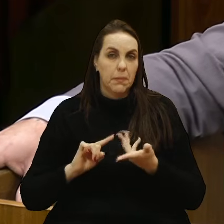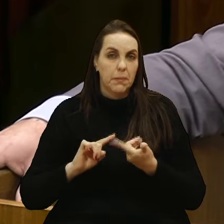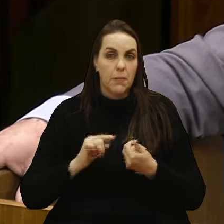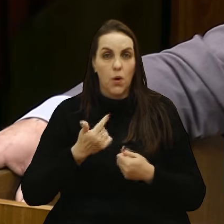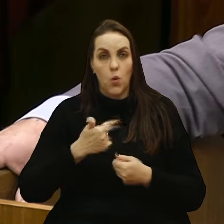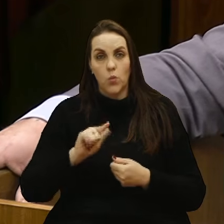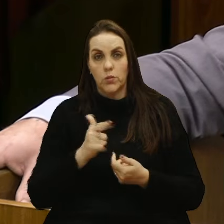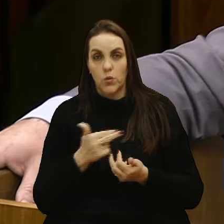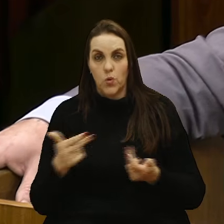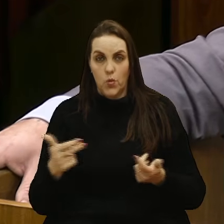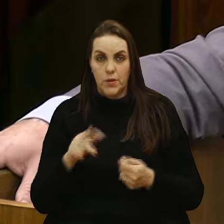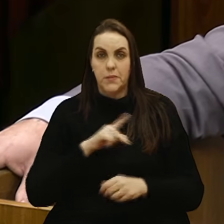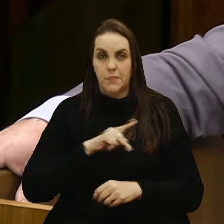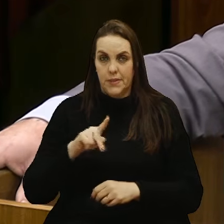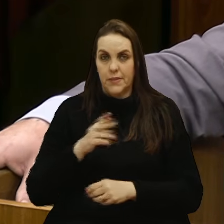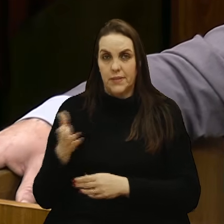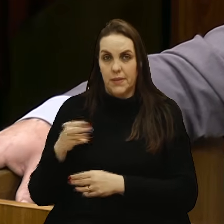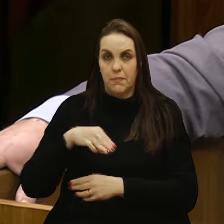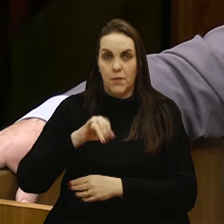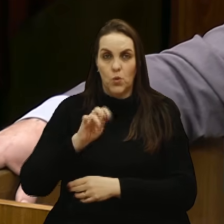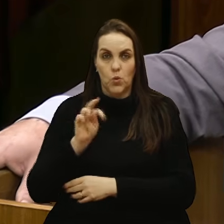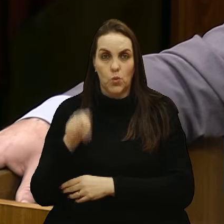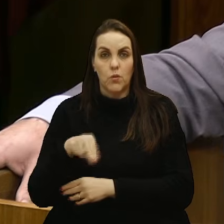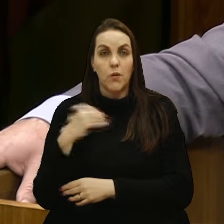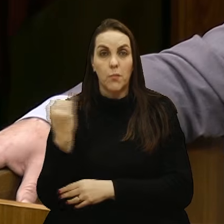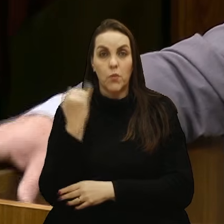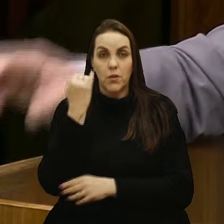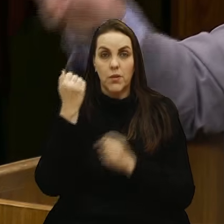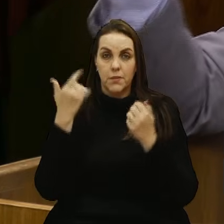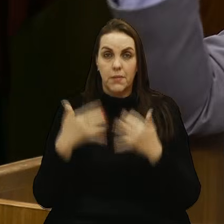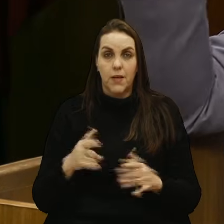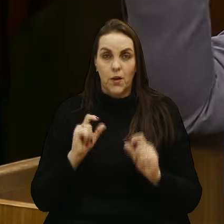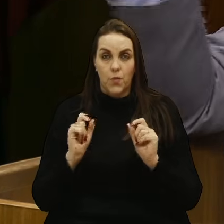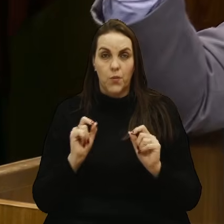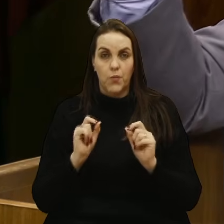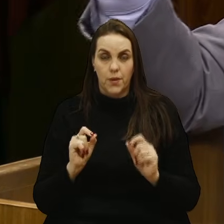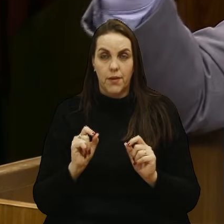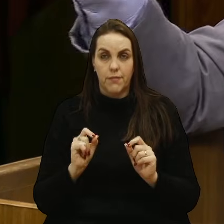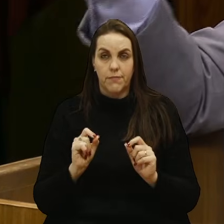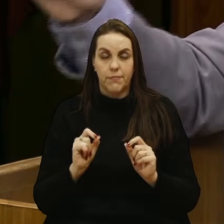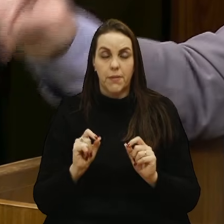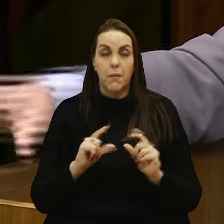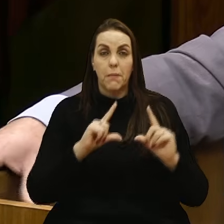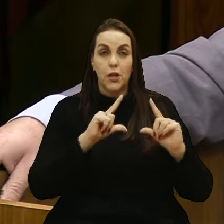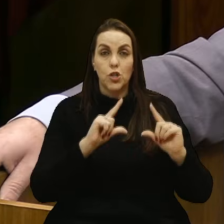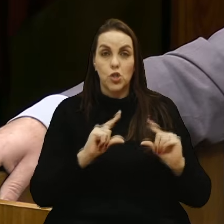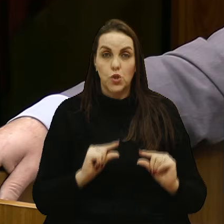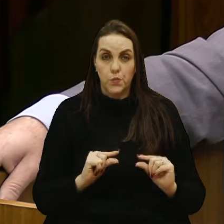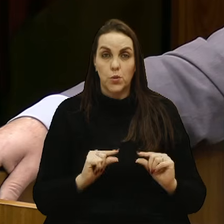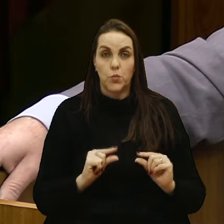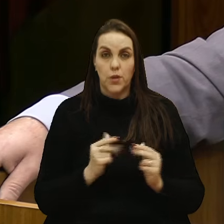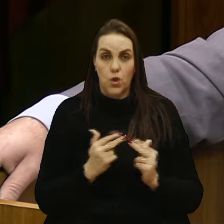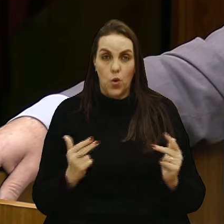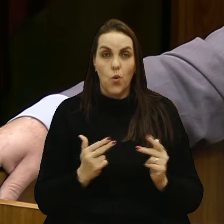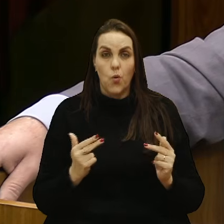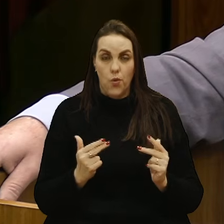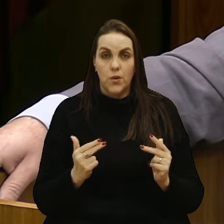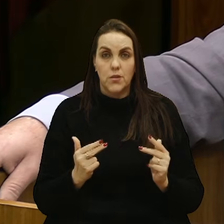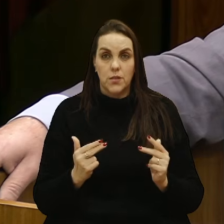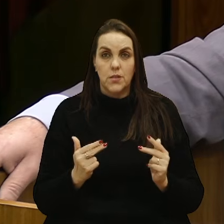presidente Milton, é importante que a gente fale aqui as questões de mitigação que nós estamos